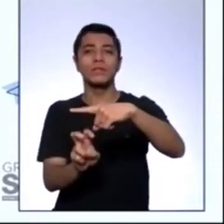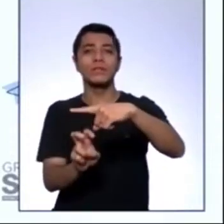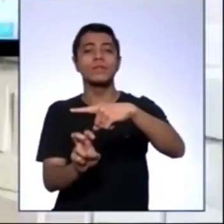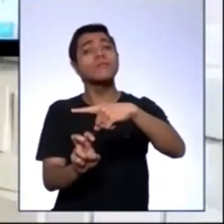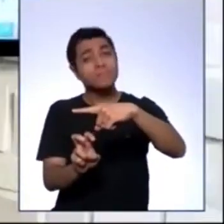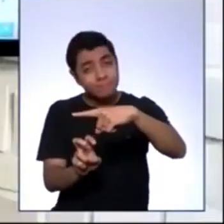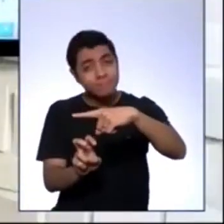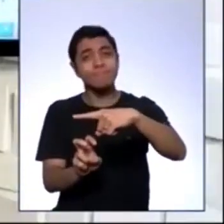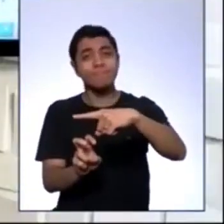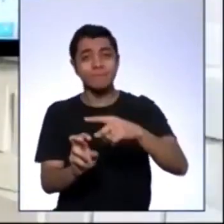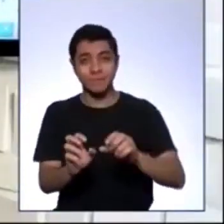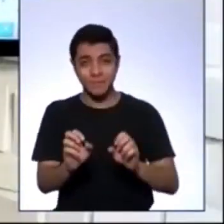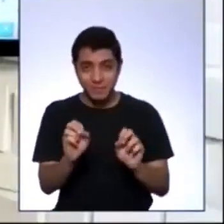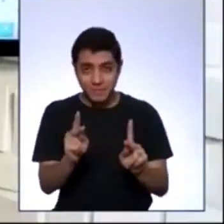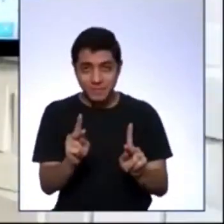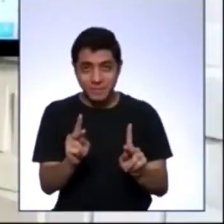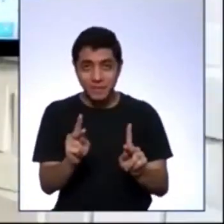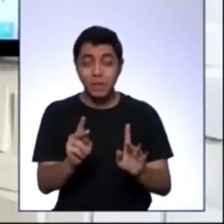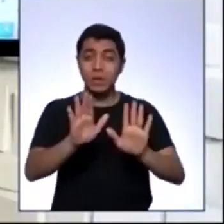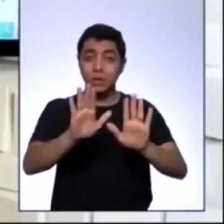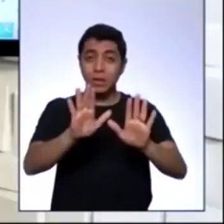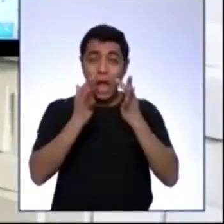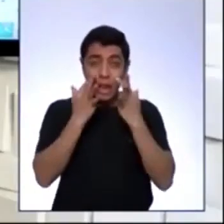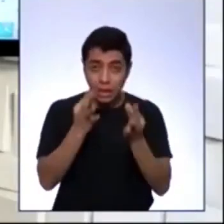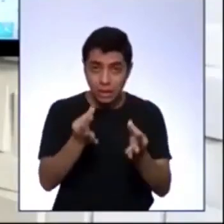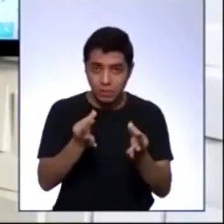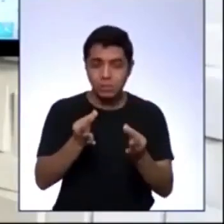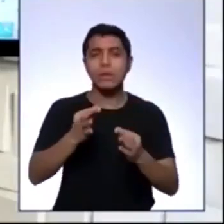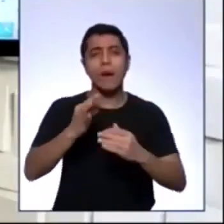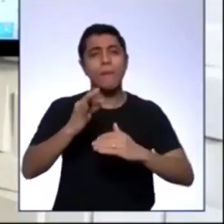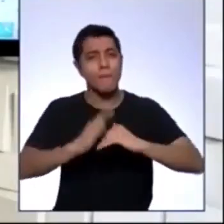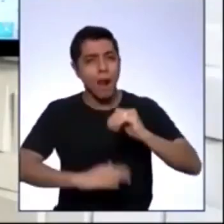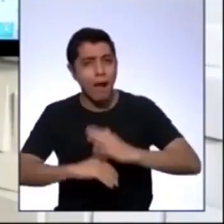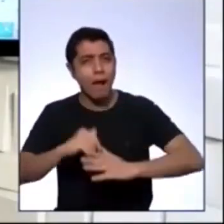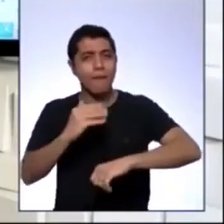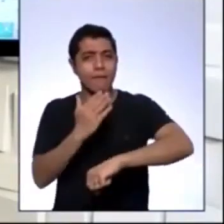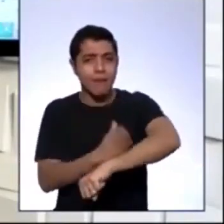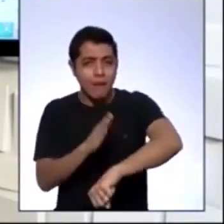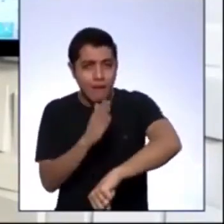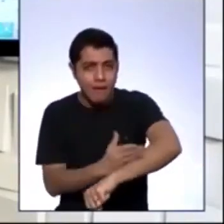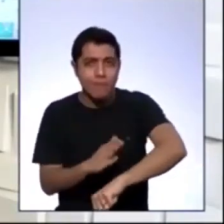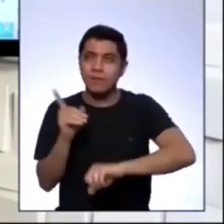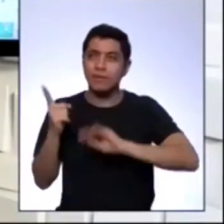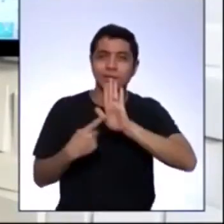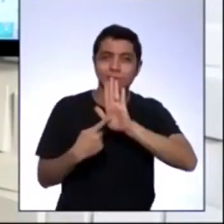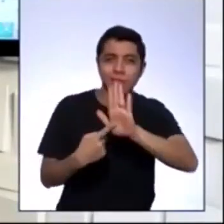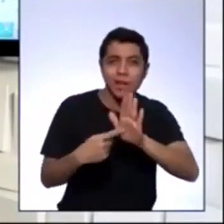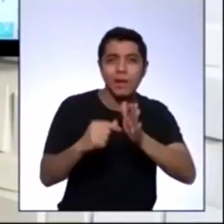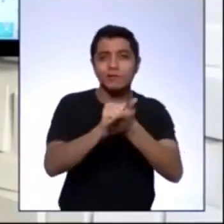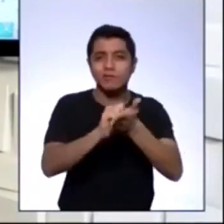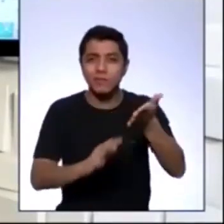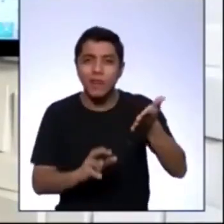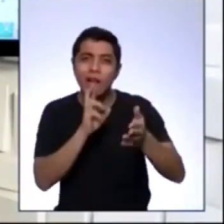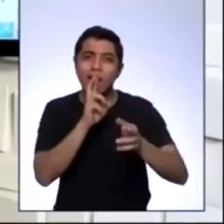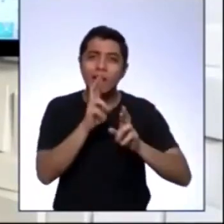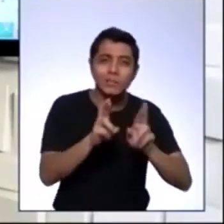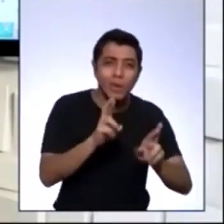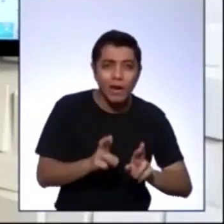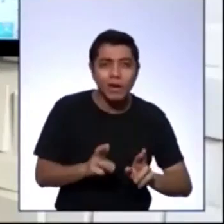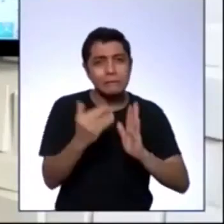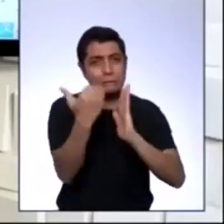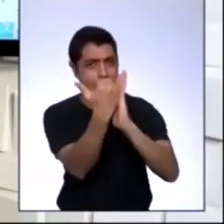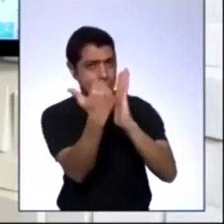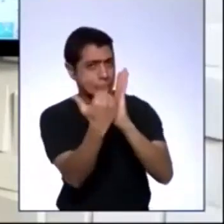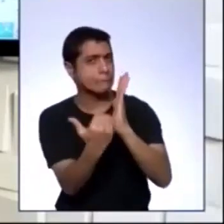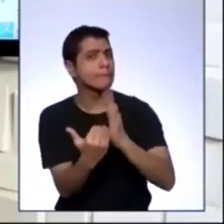agora a gente é claro que com a prática não é com os exemplos os exercícios fazendo listas